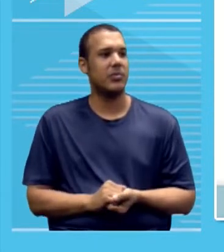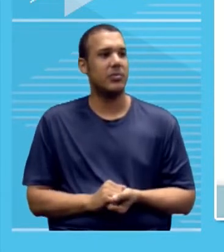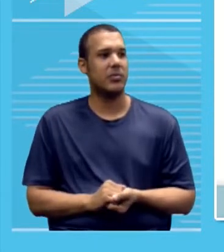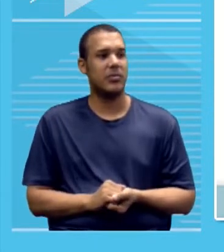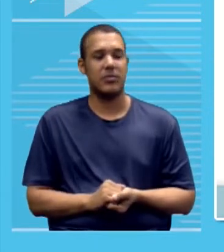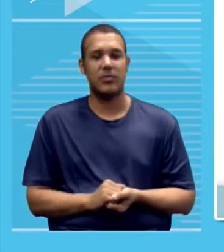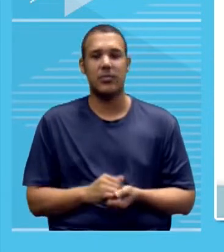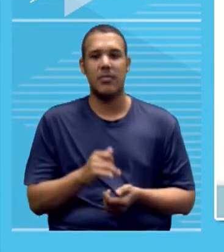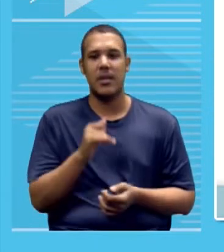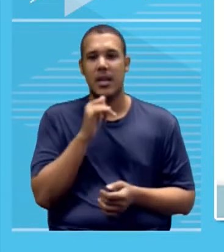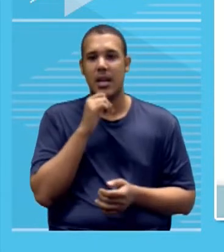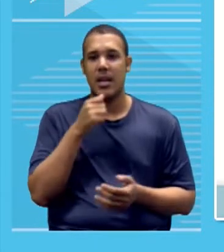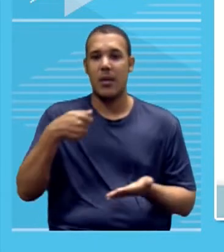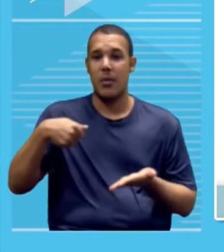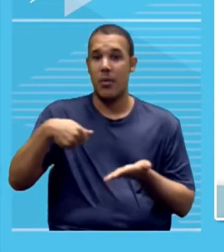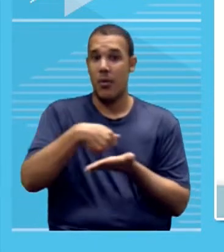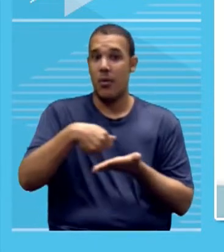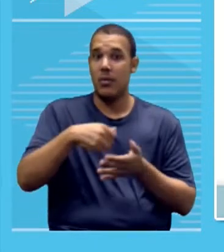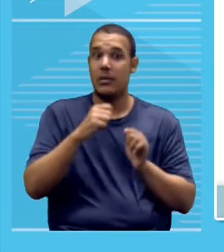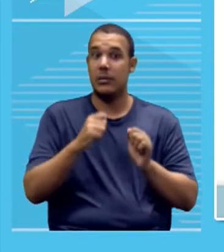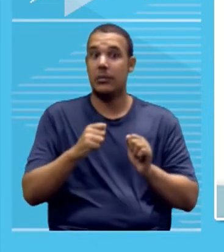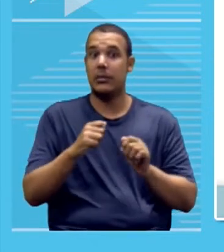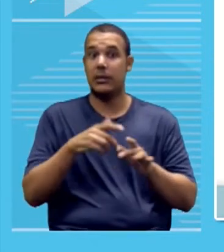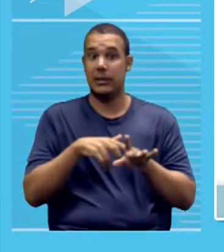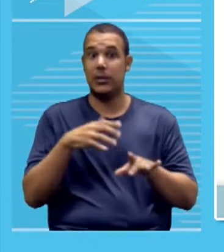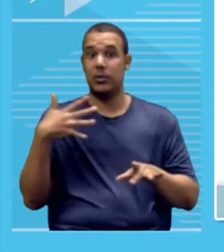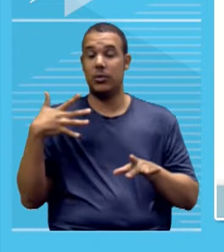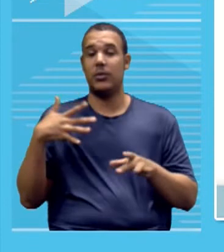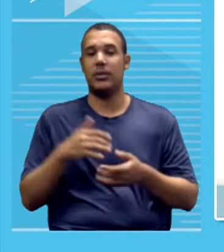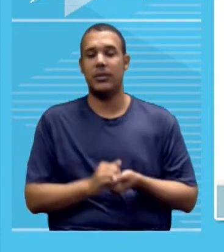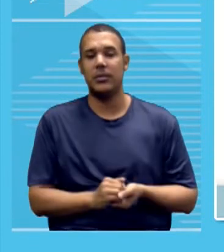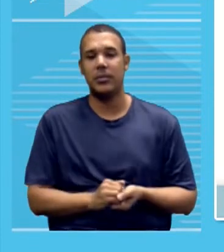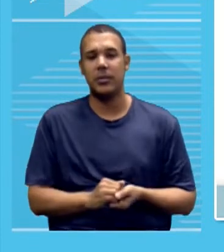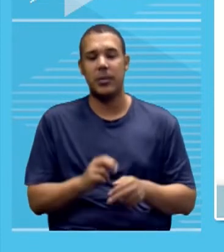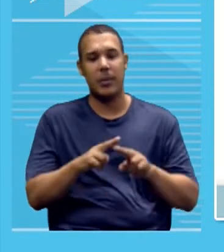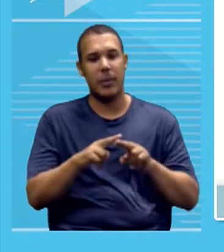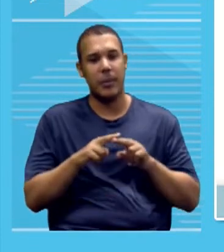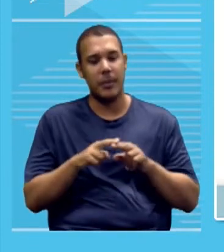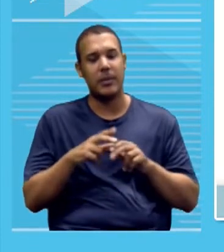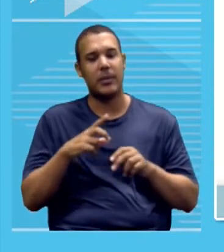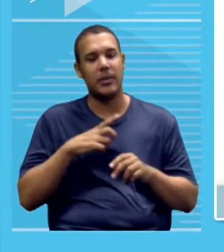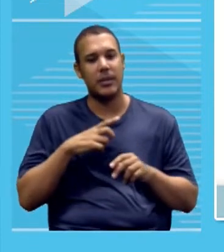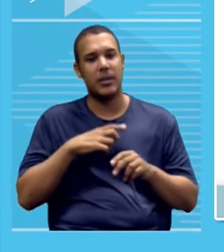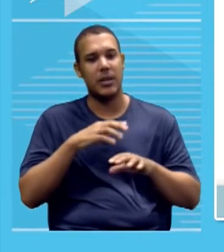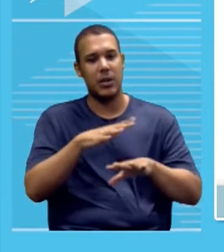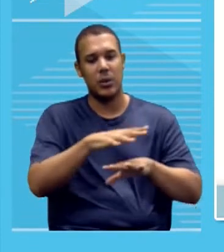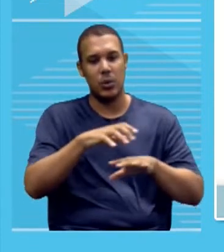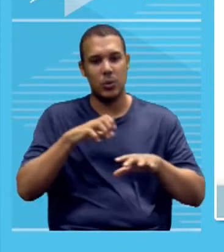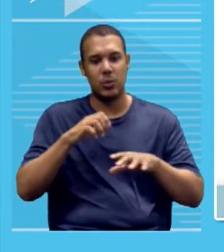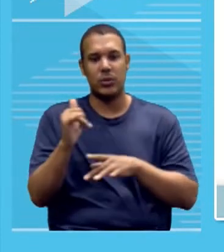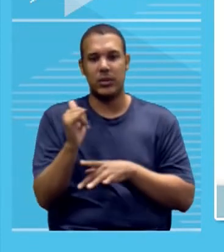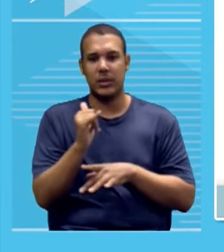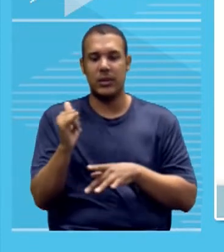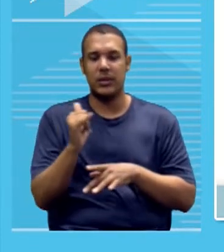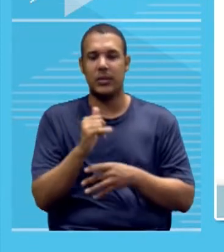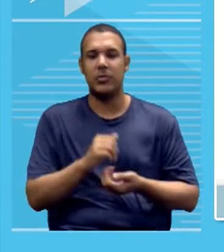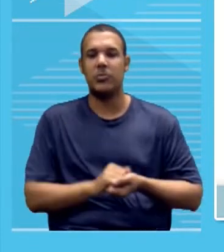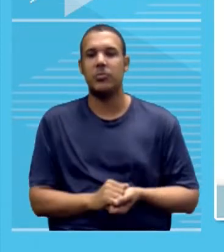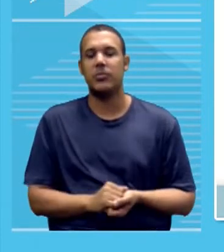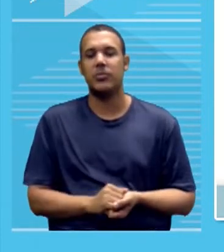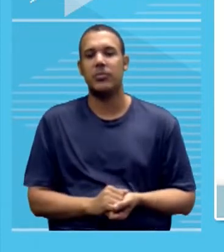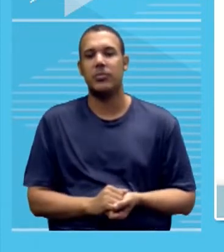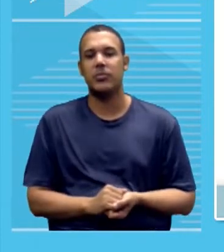enfiar um ferro dentro da tomada, você vai pegar um choque muito louco, justamente por causa dele ser um excelente condutor. Por outro lado,